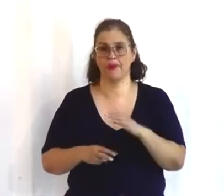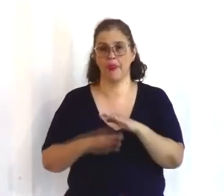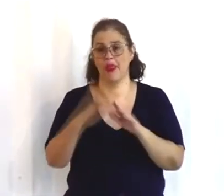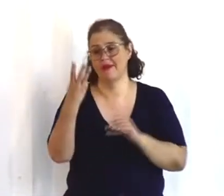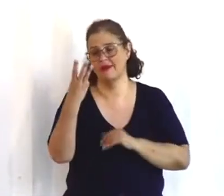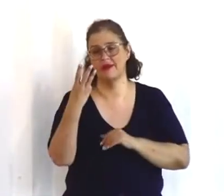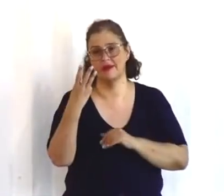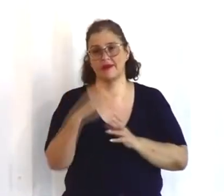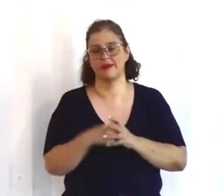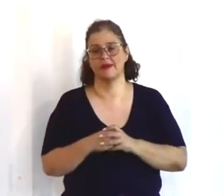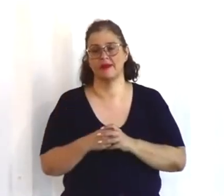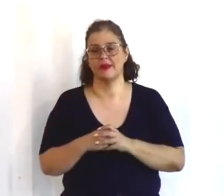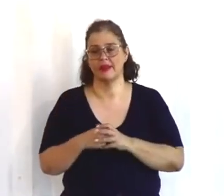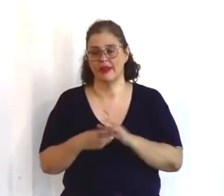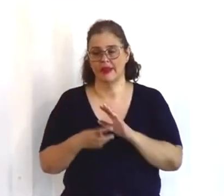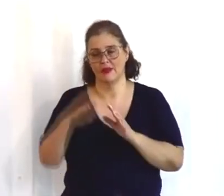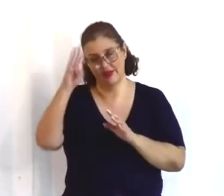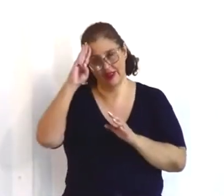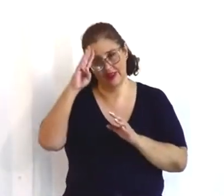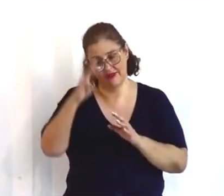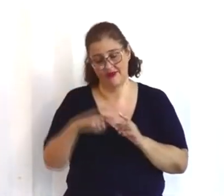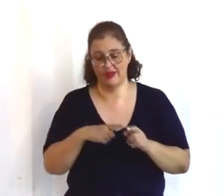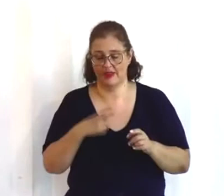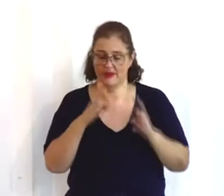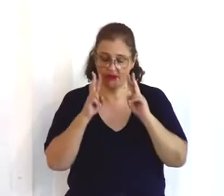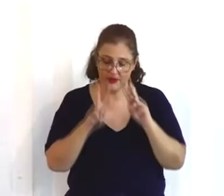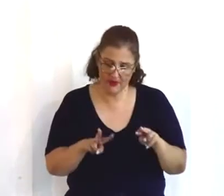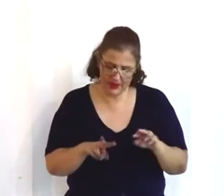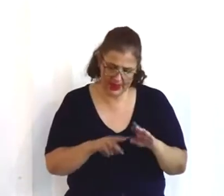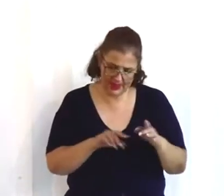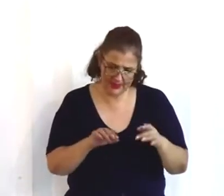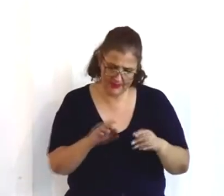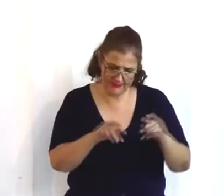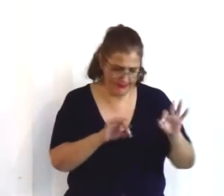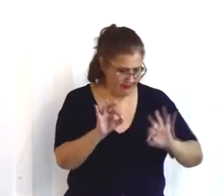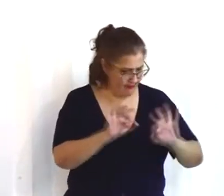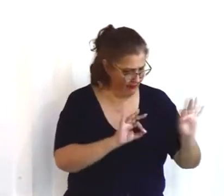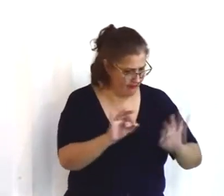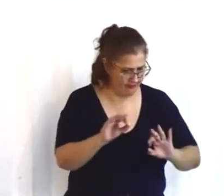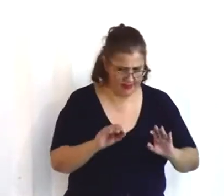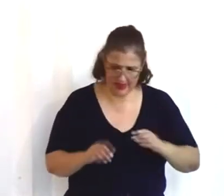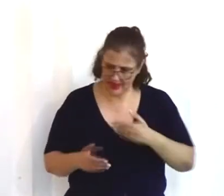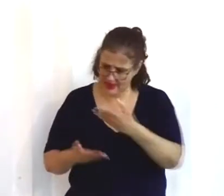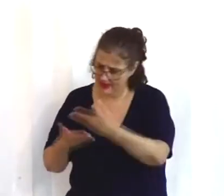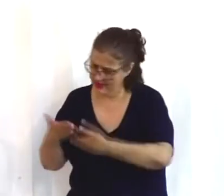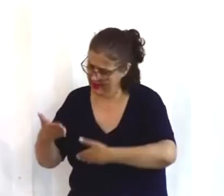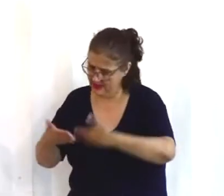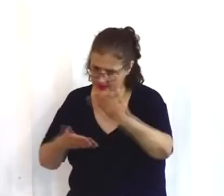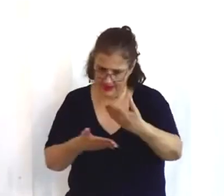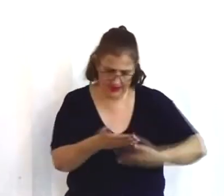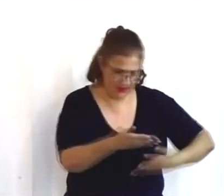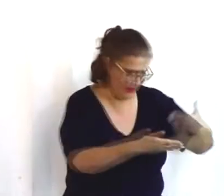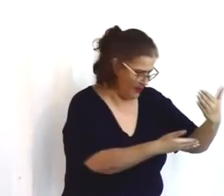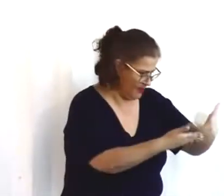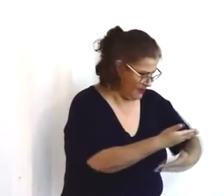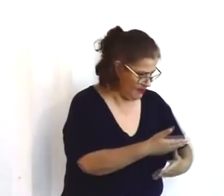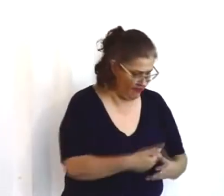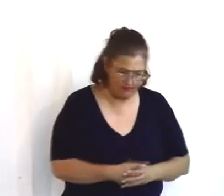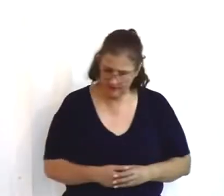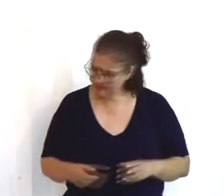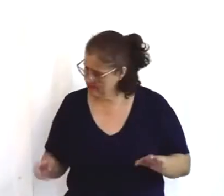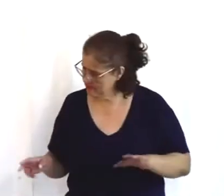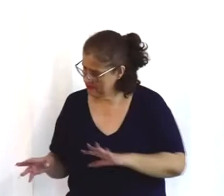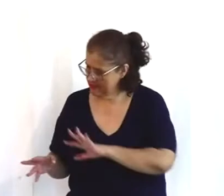anos, e eu estava vendo uma entrevista que eu fiz com o presbítero Antônio Cabreira Filho. Visitamos a sua biblioteca lá em São José do Rio